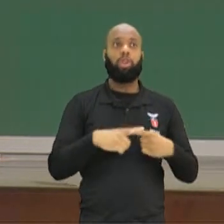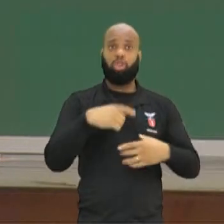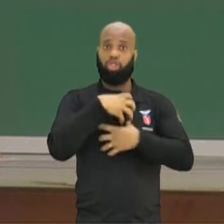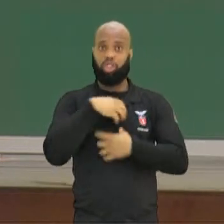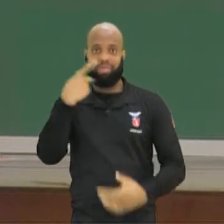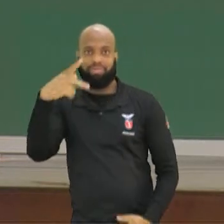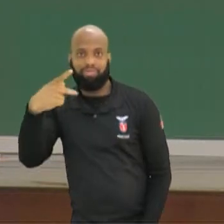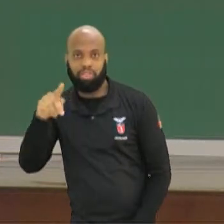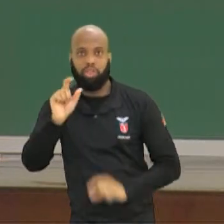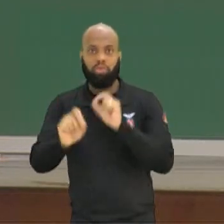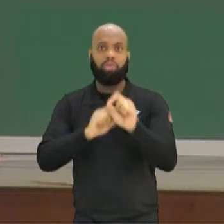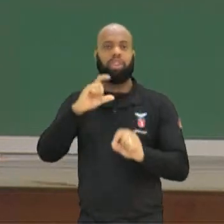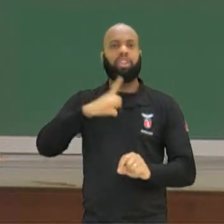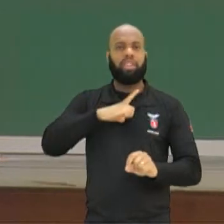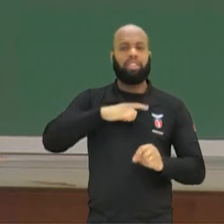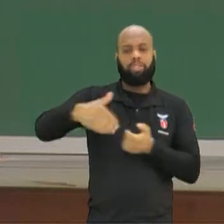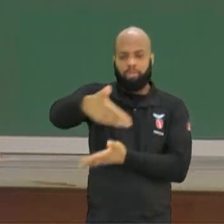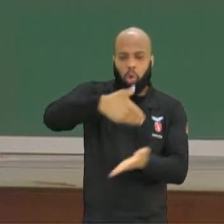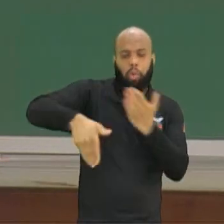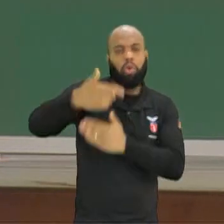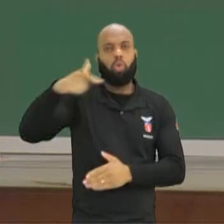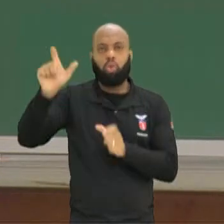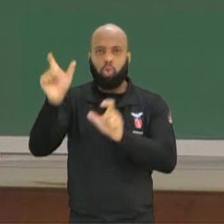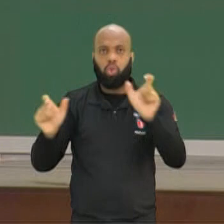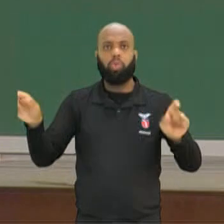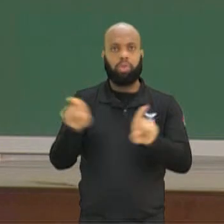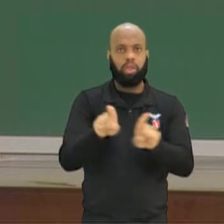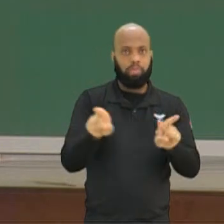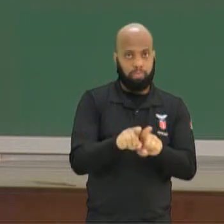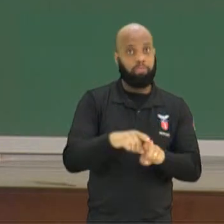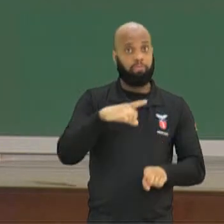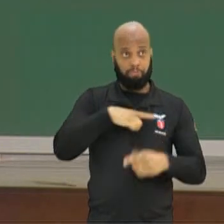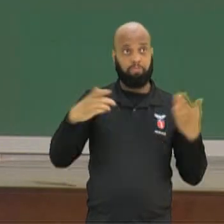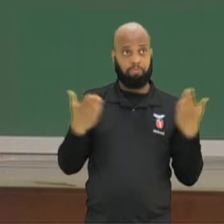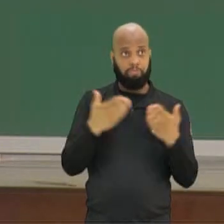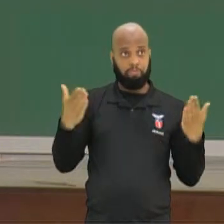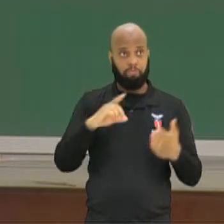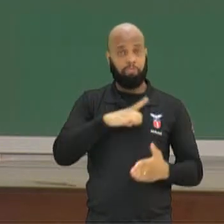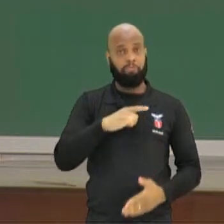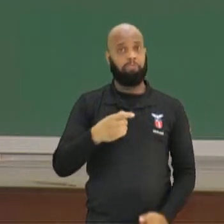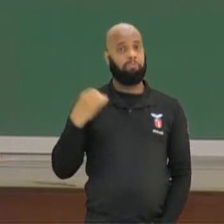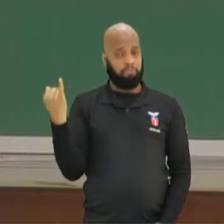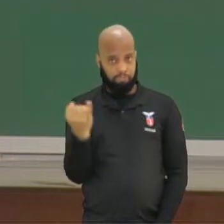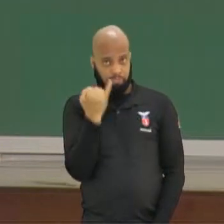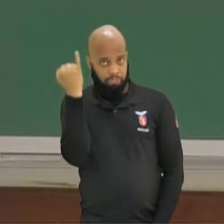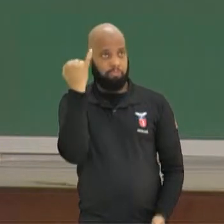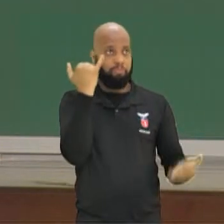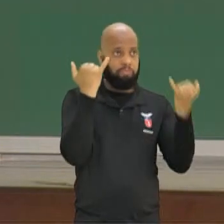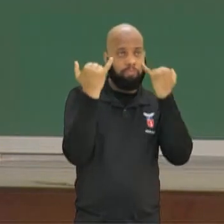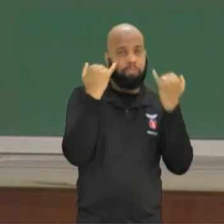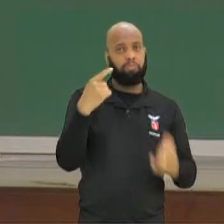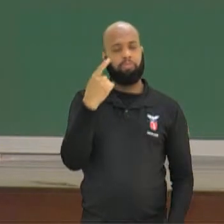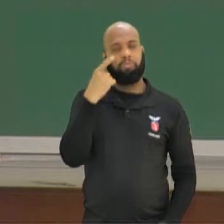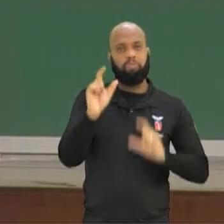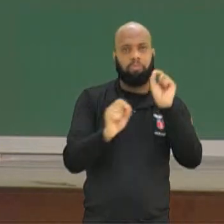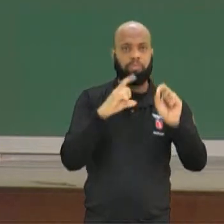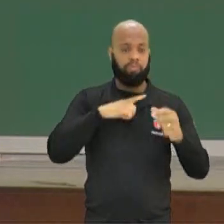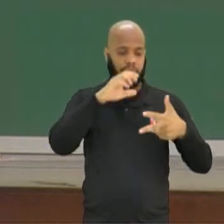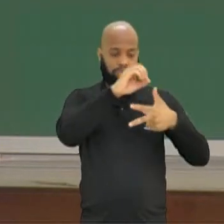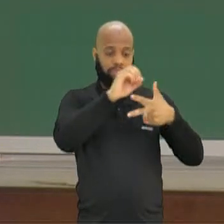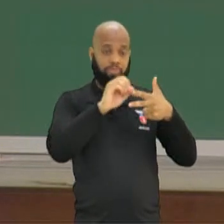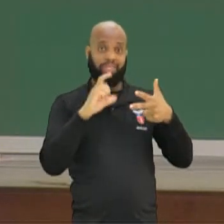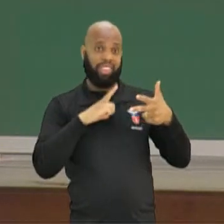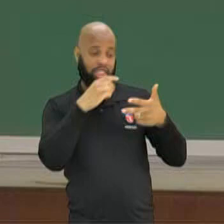seus traços biográficos são partilhados por outros homens. Também guarde esta última, duas informações. Repare que o Enem, ele deu dois